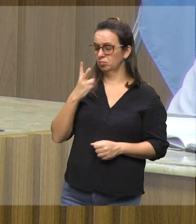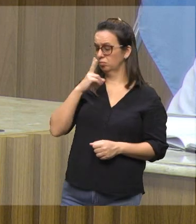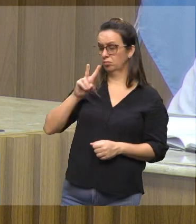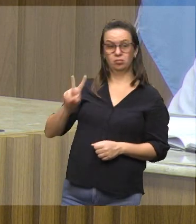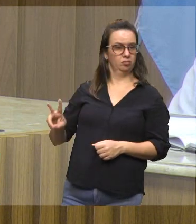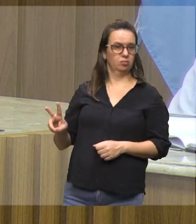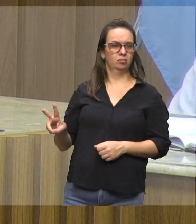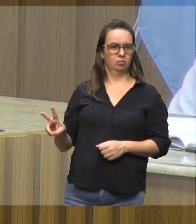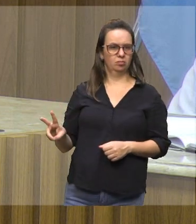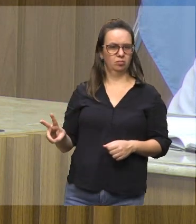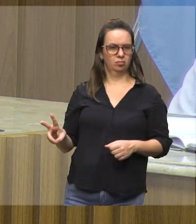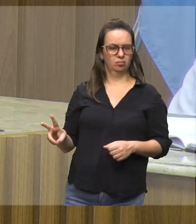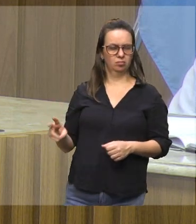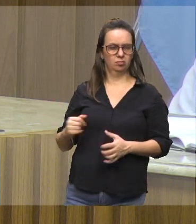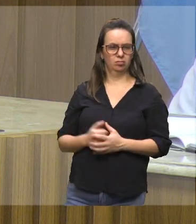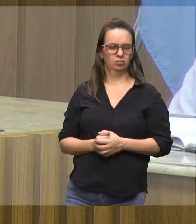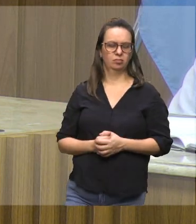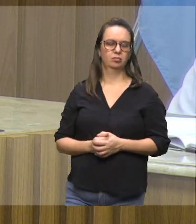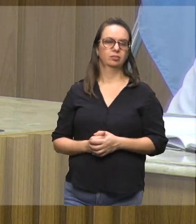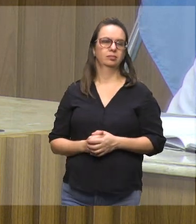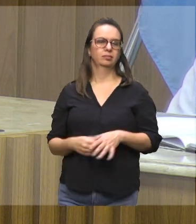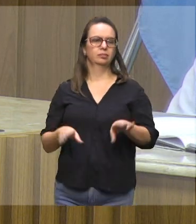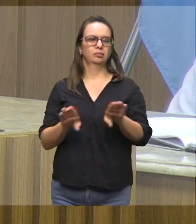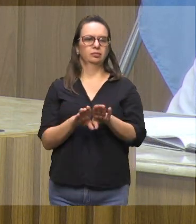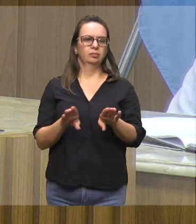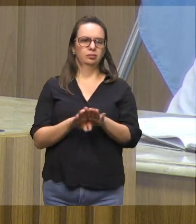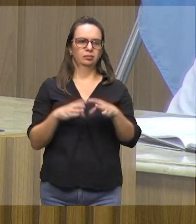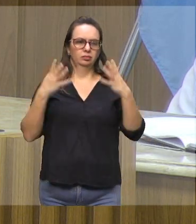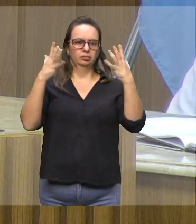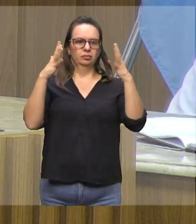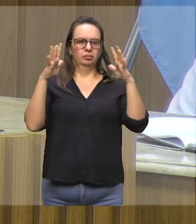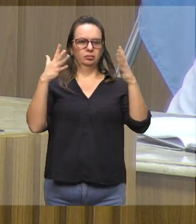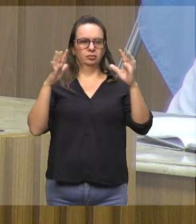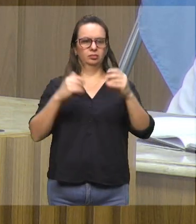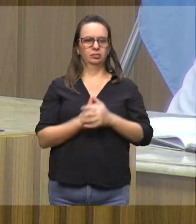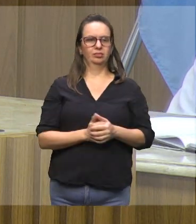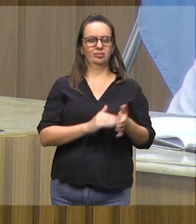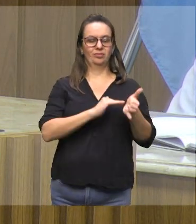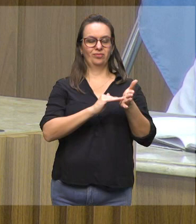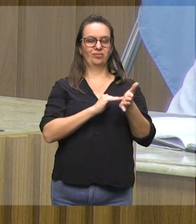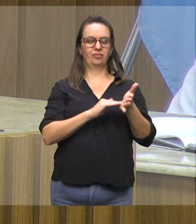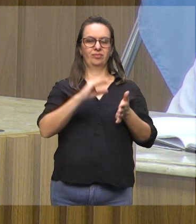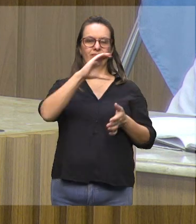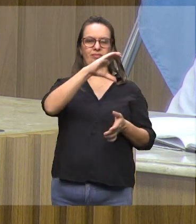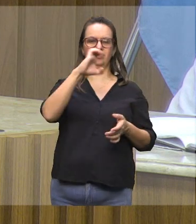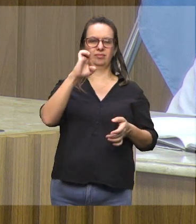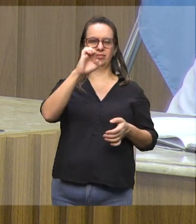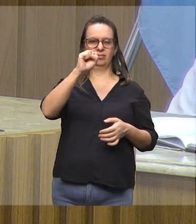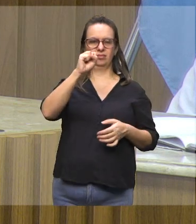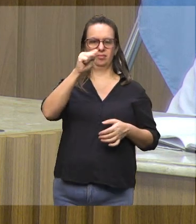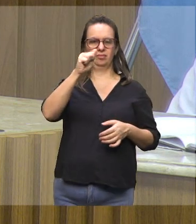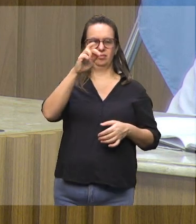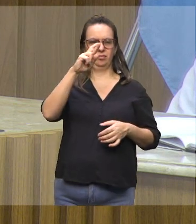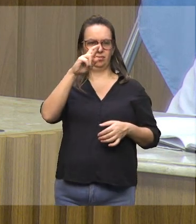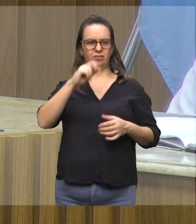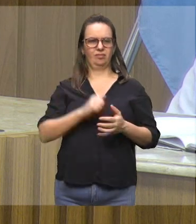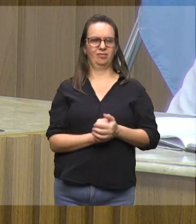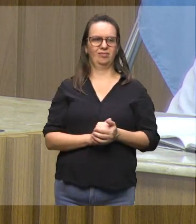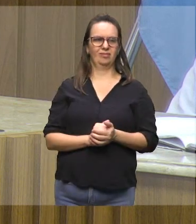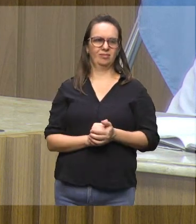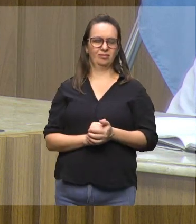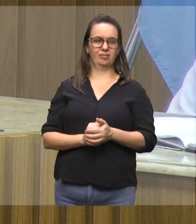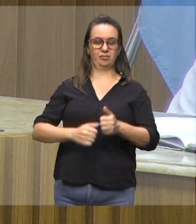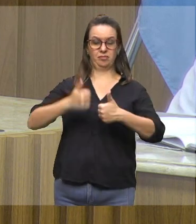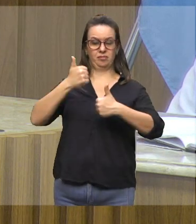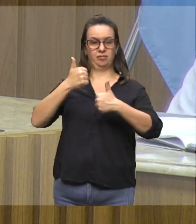Também gostaria de parabenizar na pessoa do César, secretário de esportes, pelo futebol solidário,